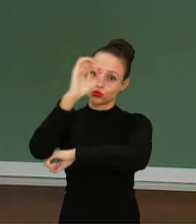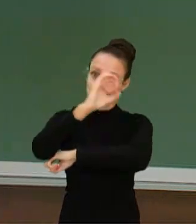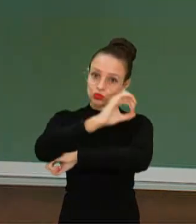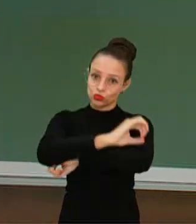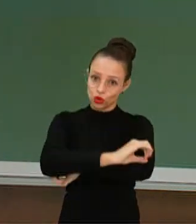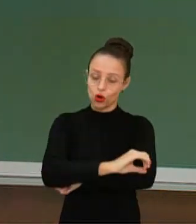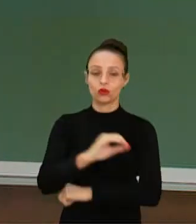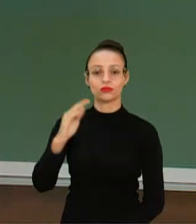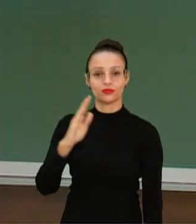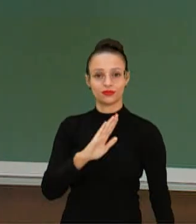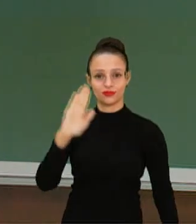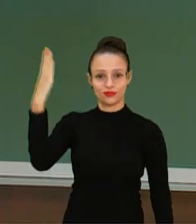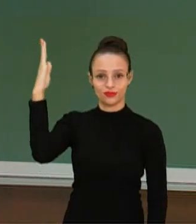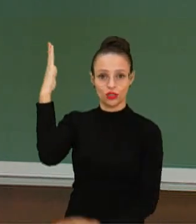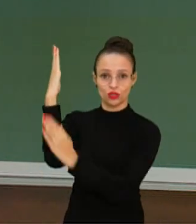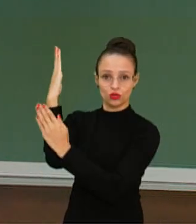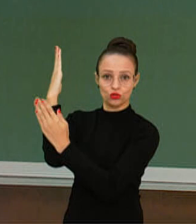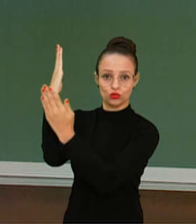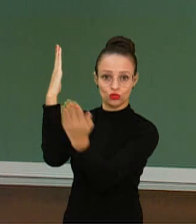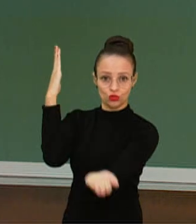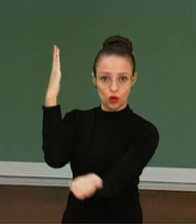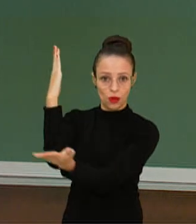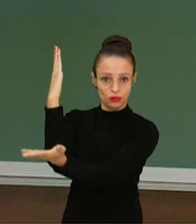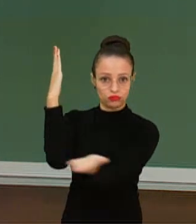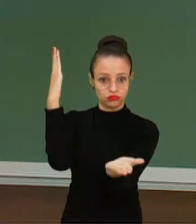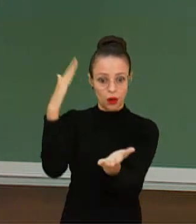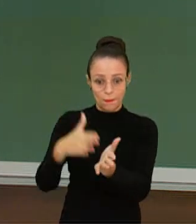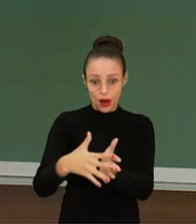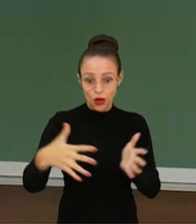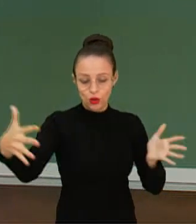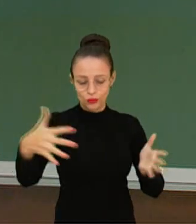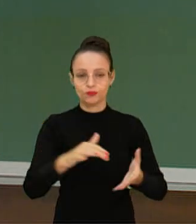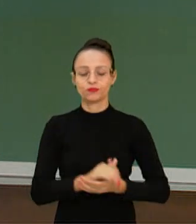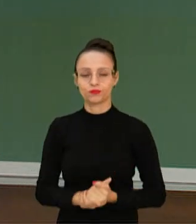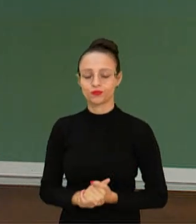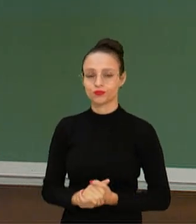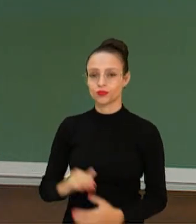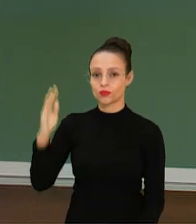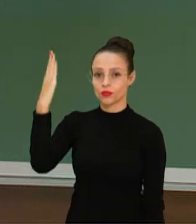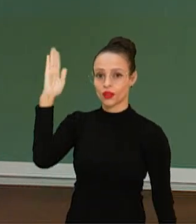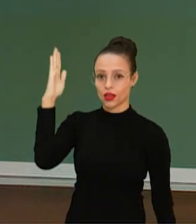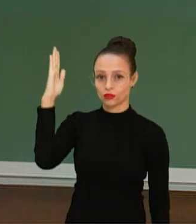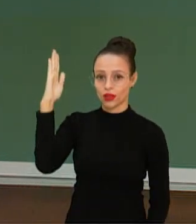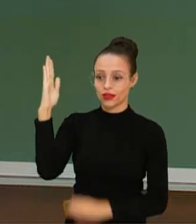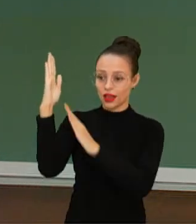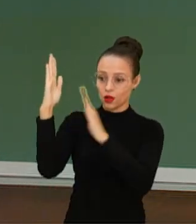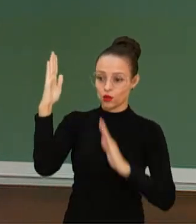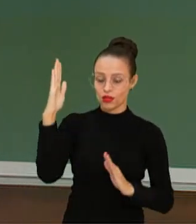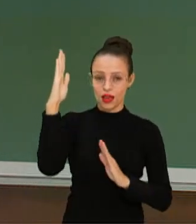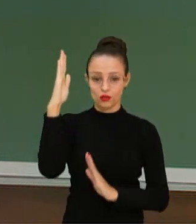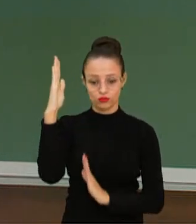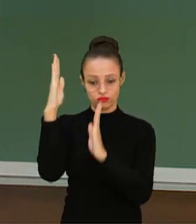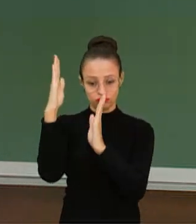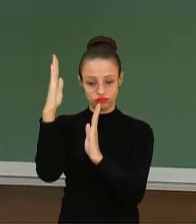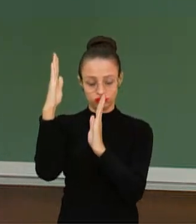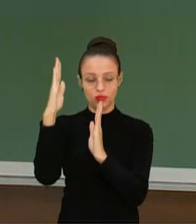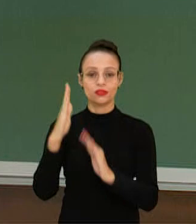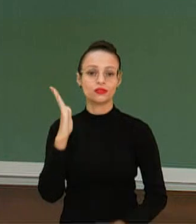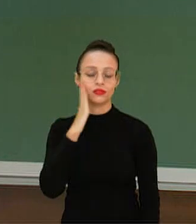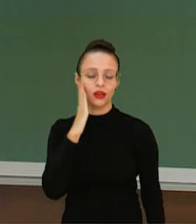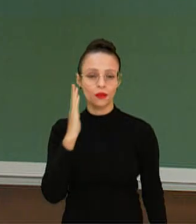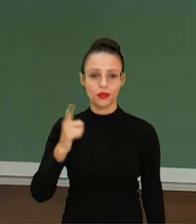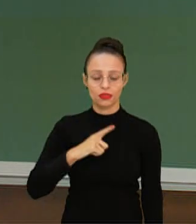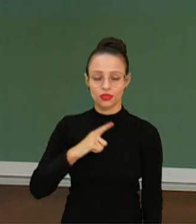bem grande, tá bom? Então, a pergunta é, qual é a altura do poste ao lado dessa barra de metal? Sabendo